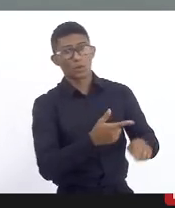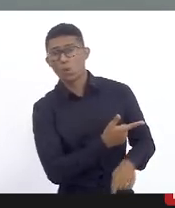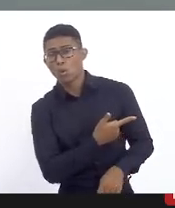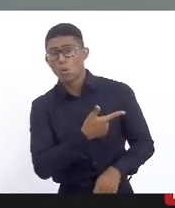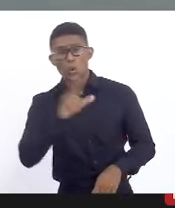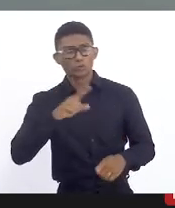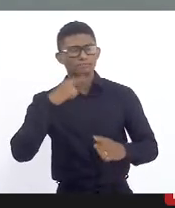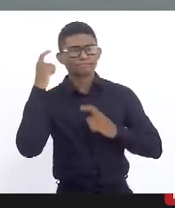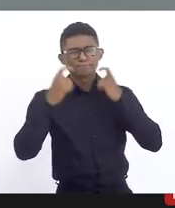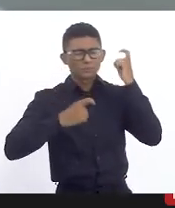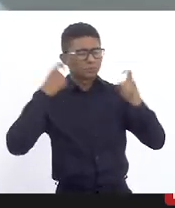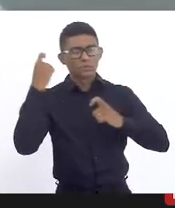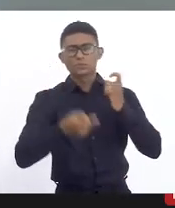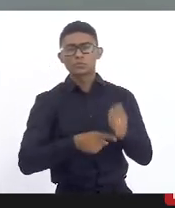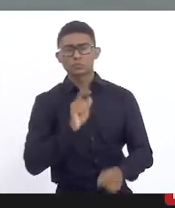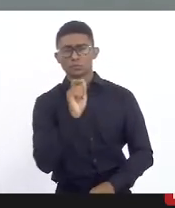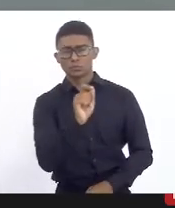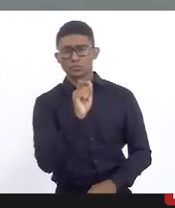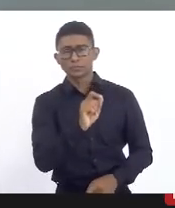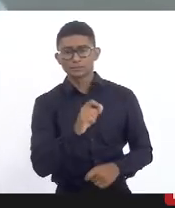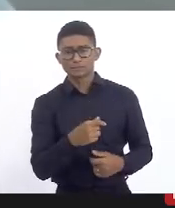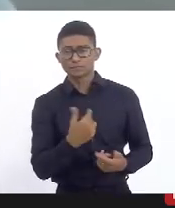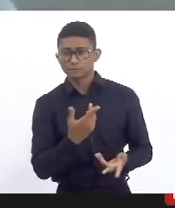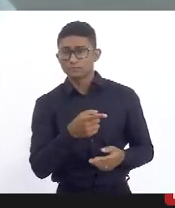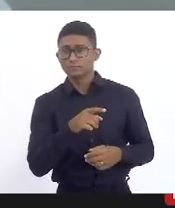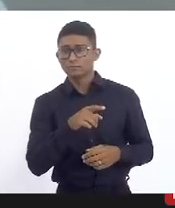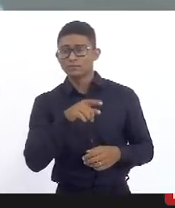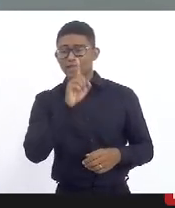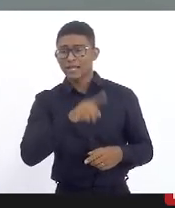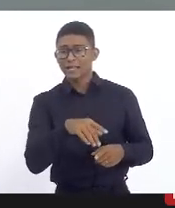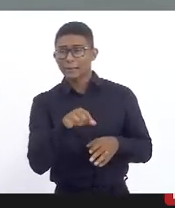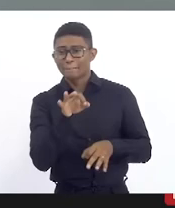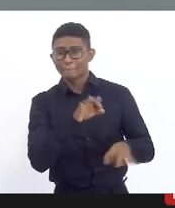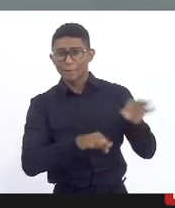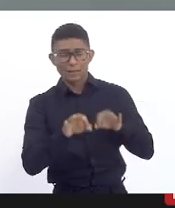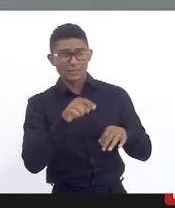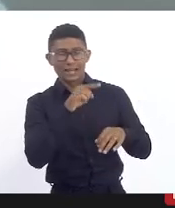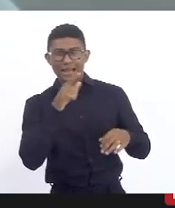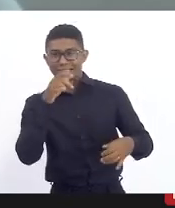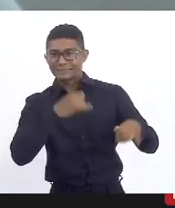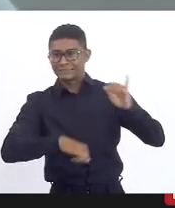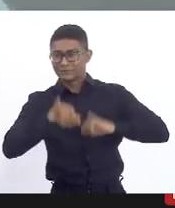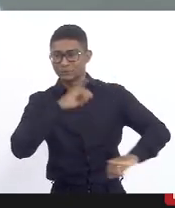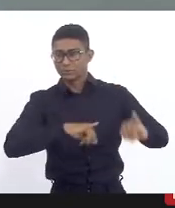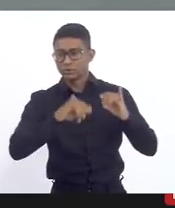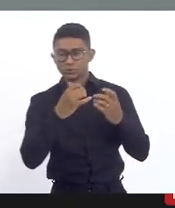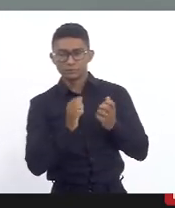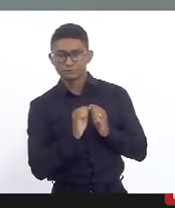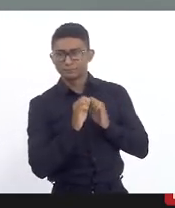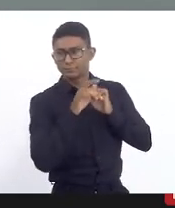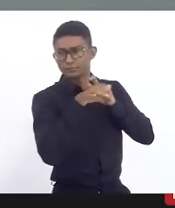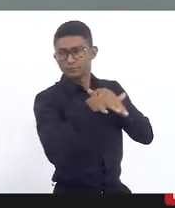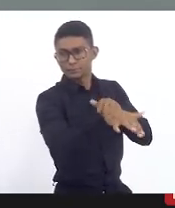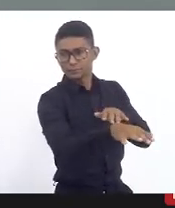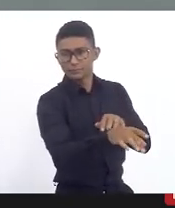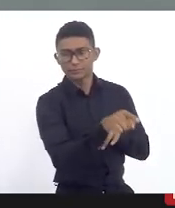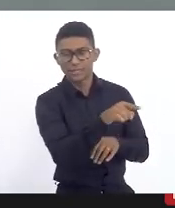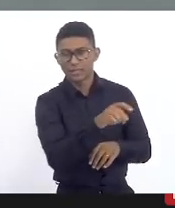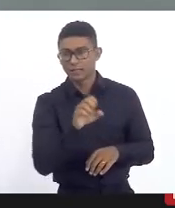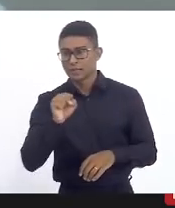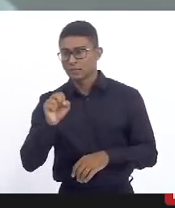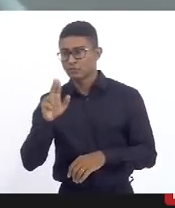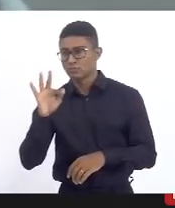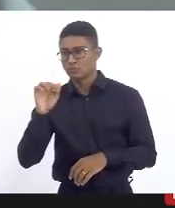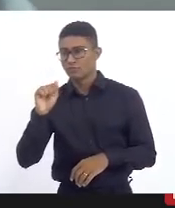muito preocupante, como esse processo consiste em lançamento de produto químico no rio, e um dos produtos é o sulfato de